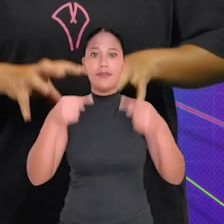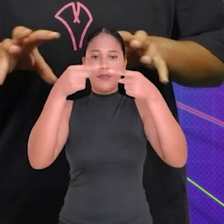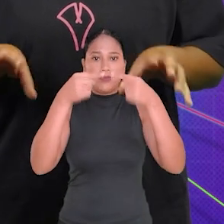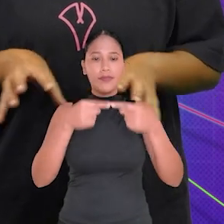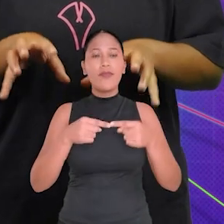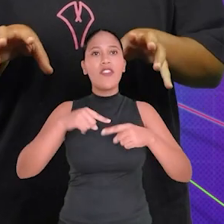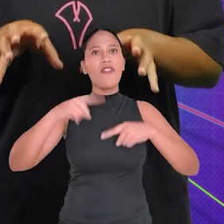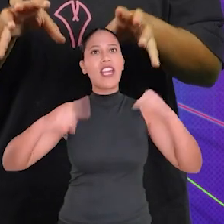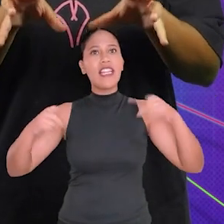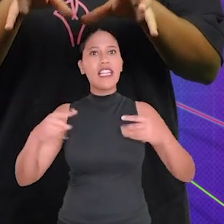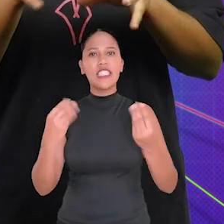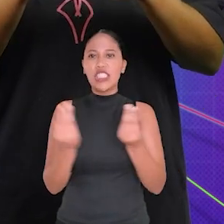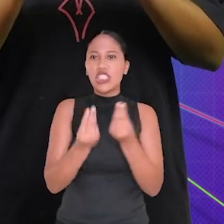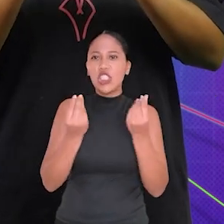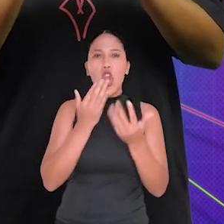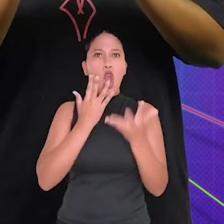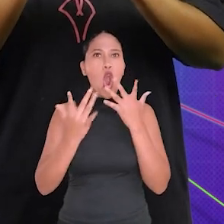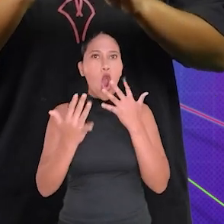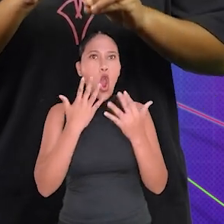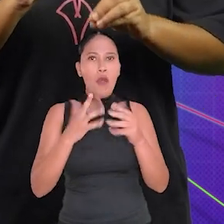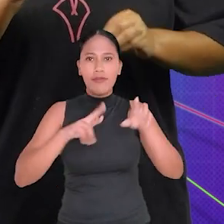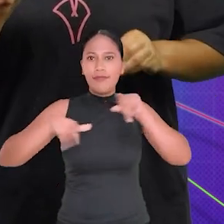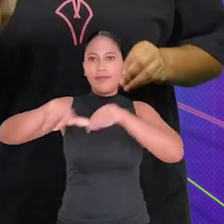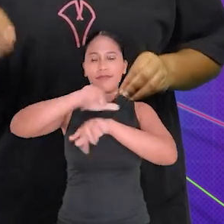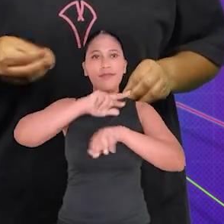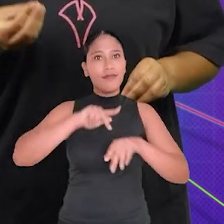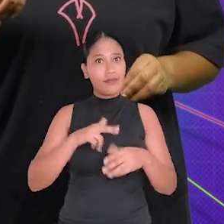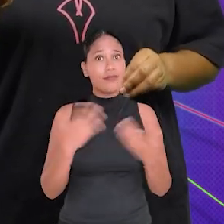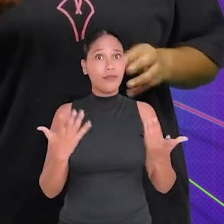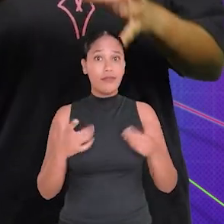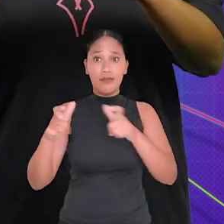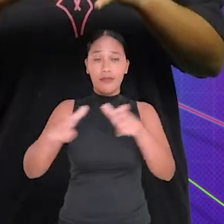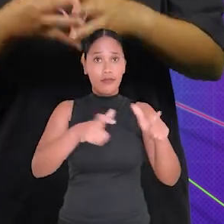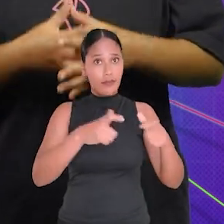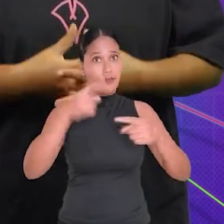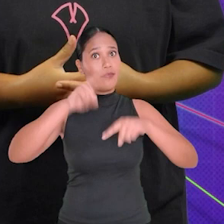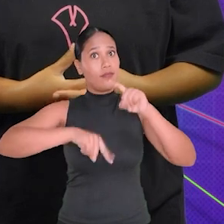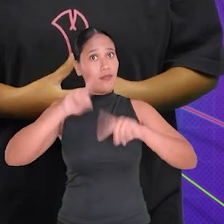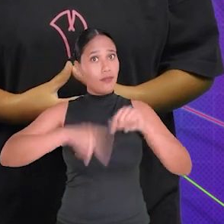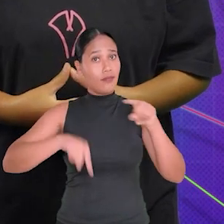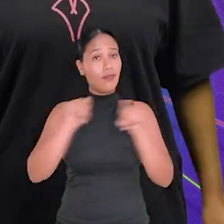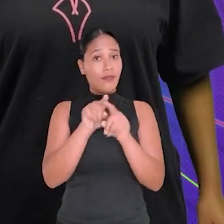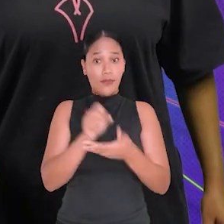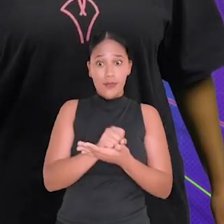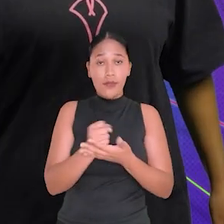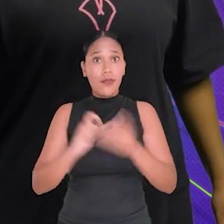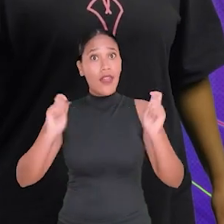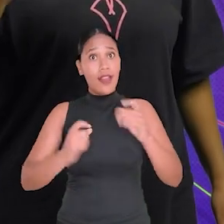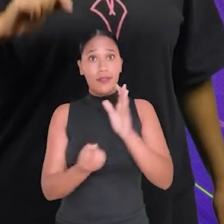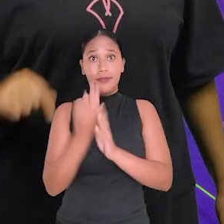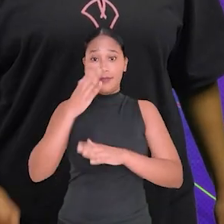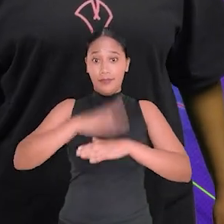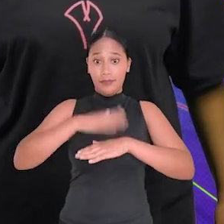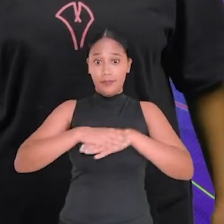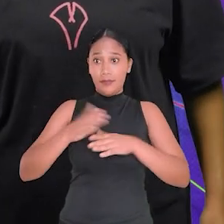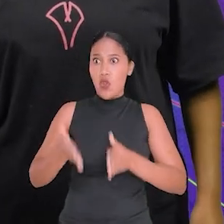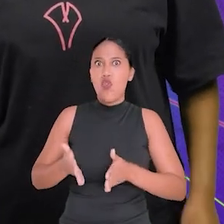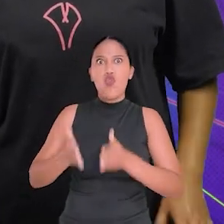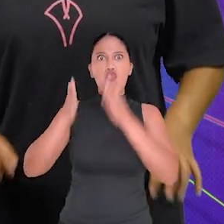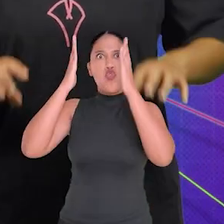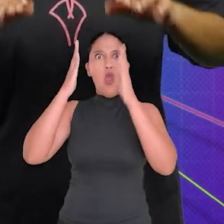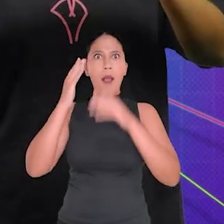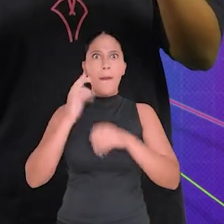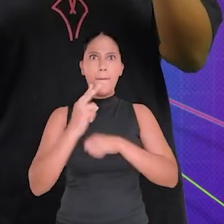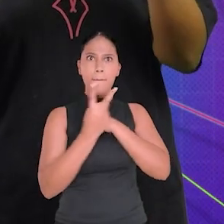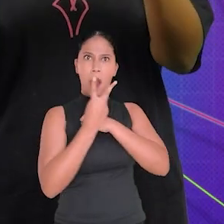jogo são compostos por uma variedade de texturas e cores para diferenciar os diferentes terrenos e elementos. O jogador pode criar suas torres de